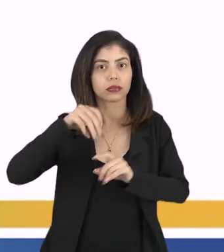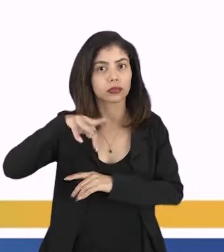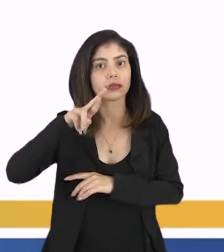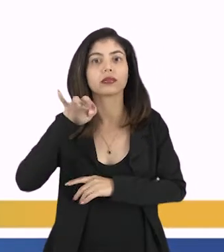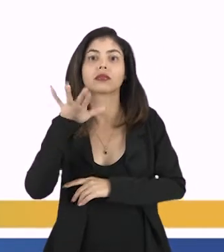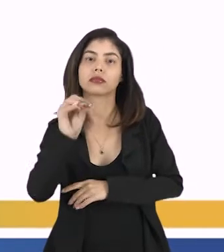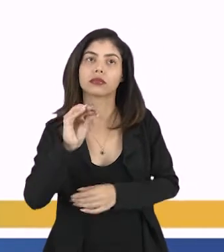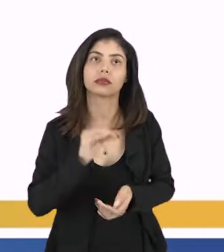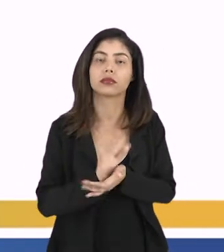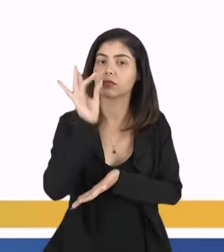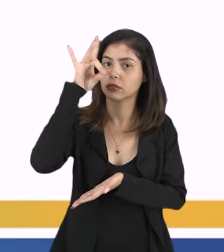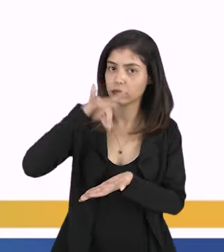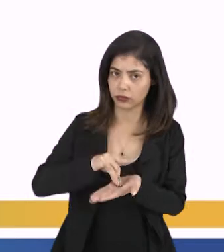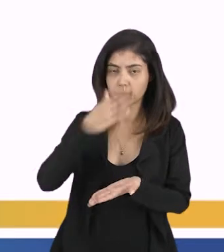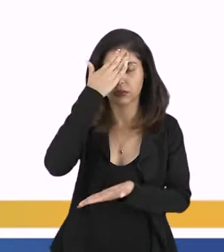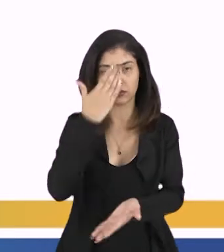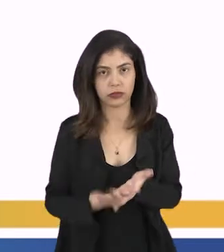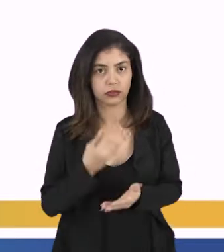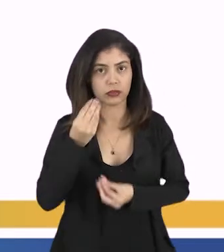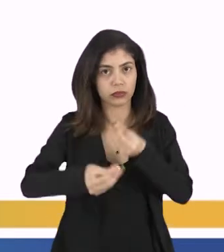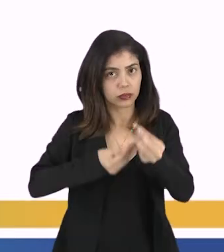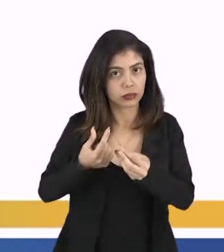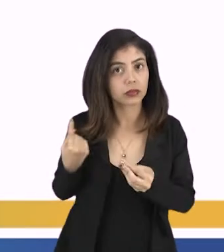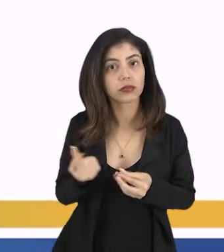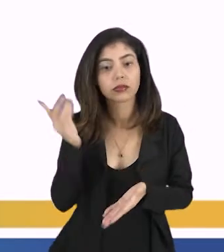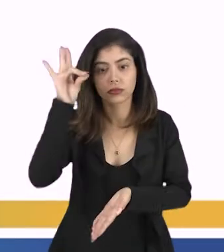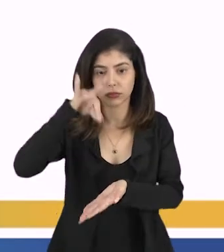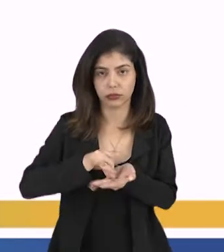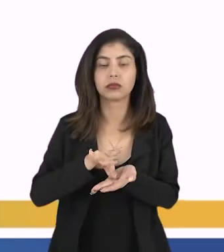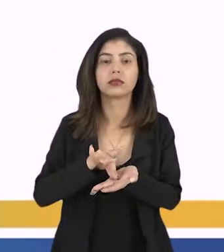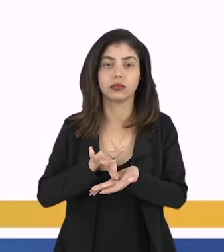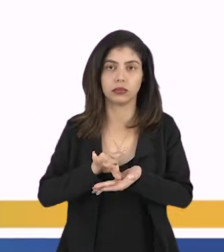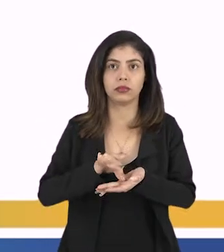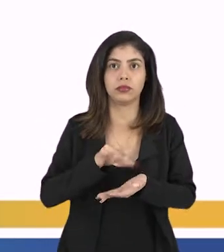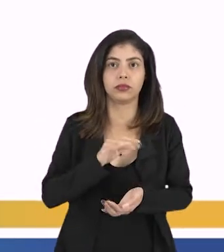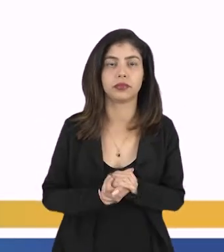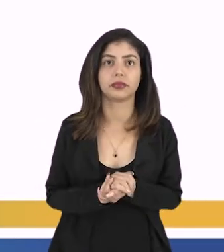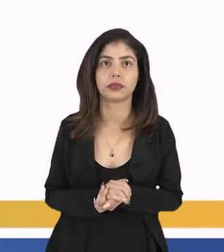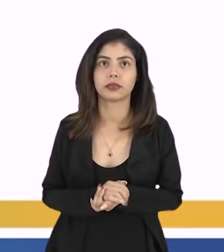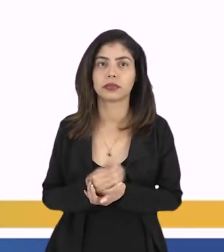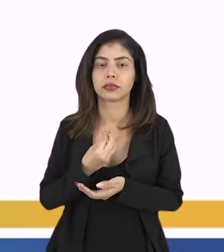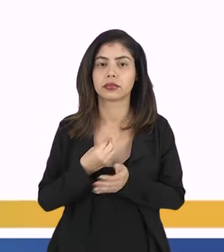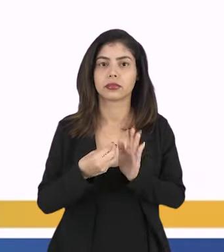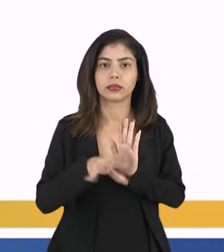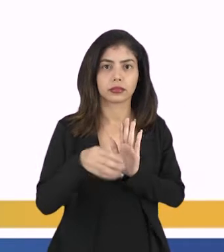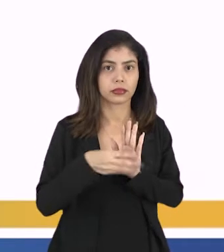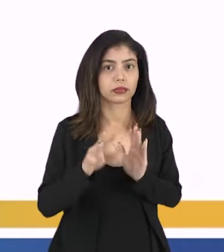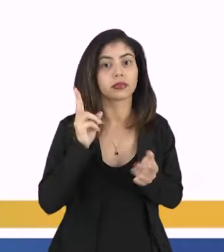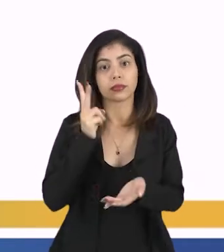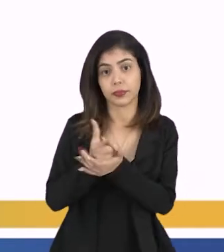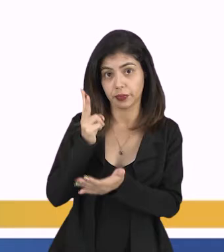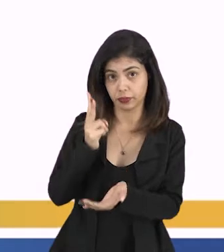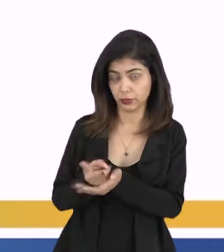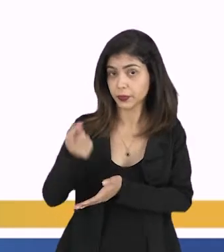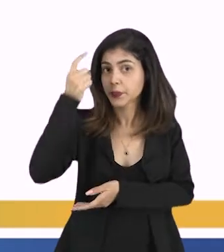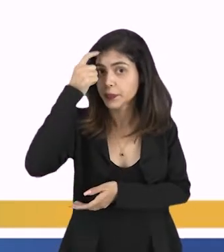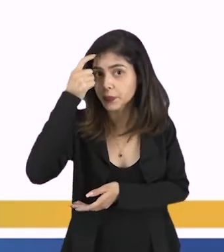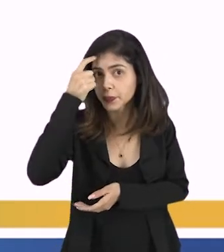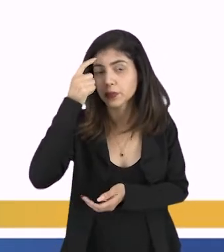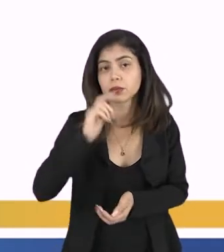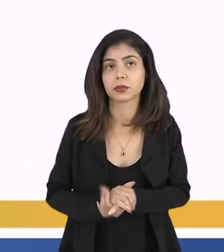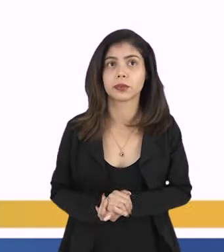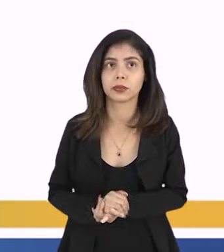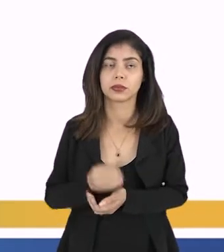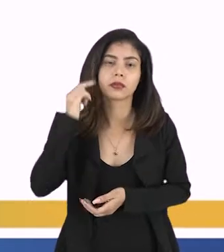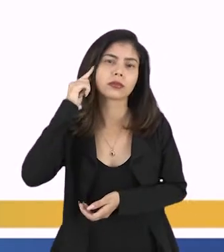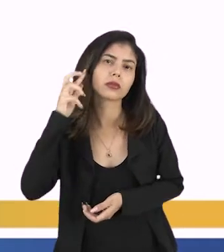ser verdadeiro, acreditado como única verdade, né? Que vai estar transitando no pensamento,